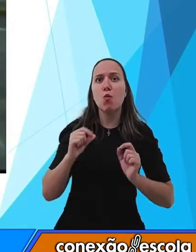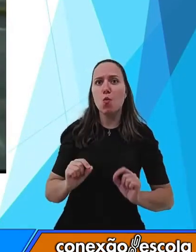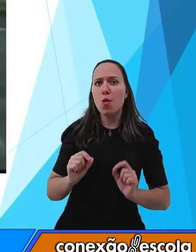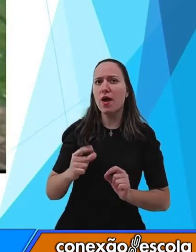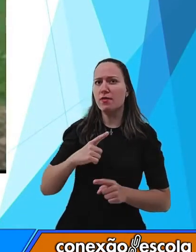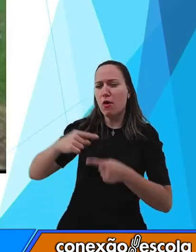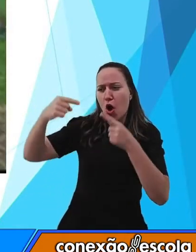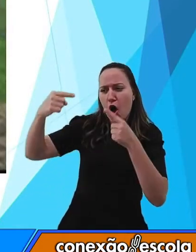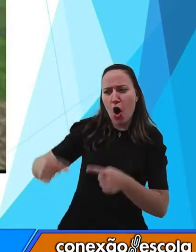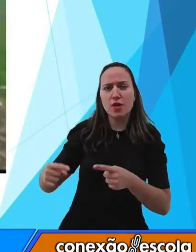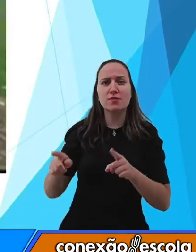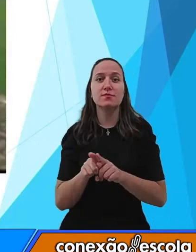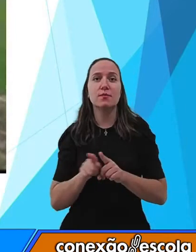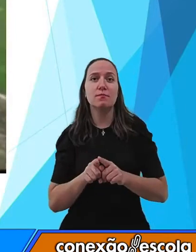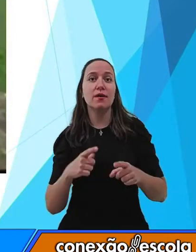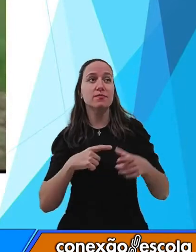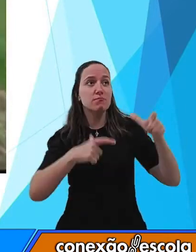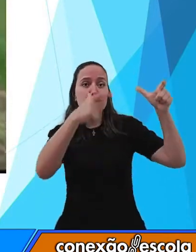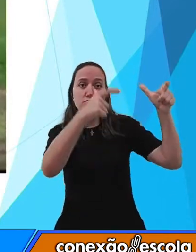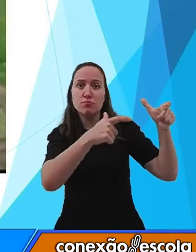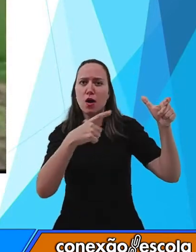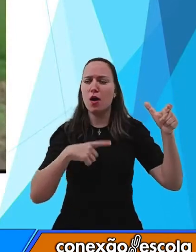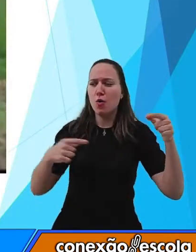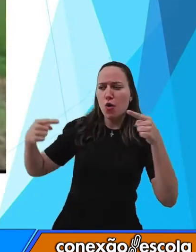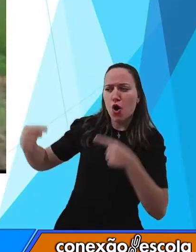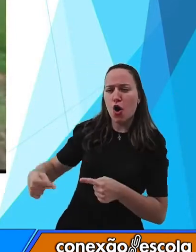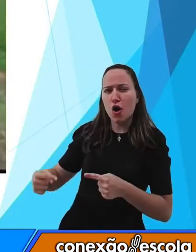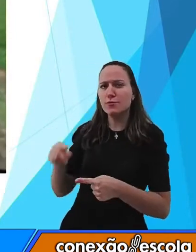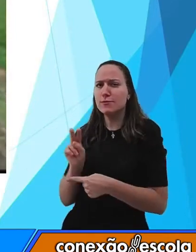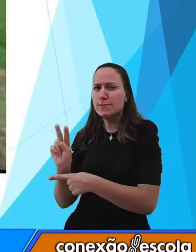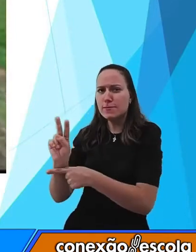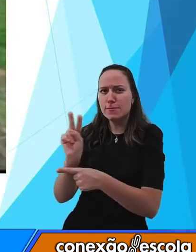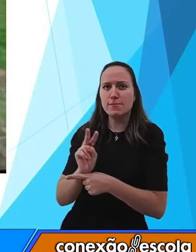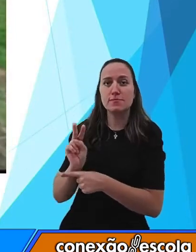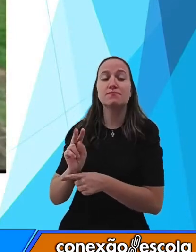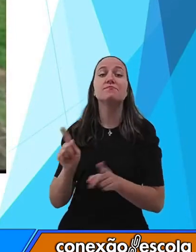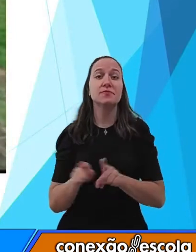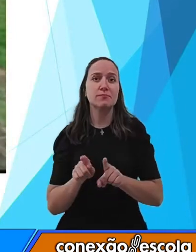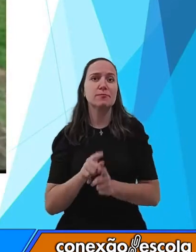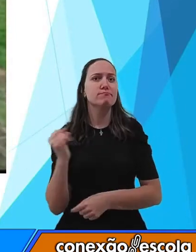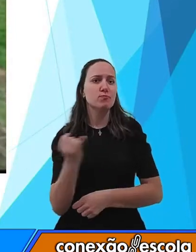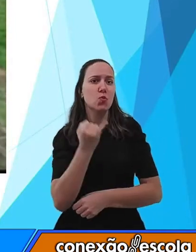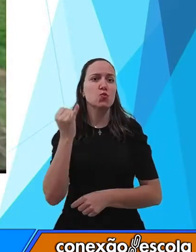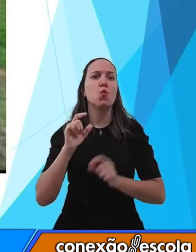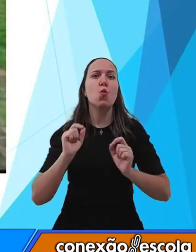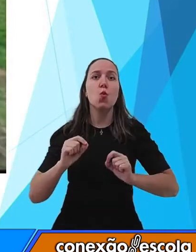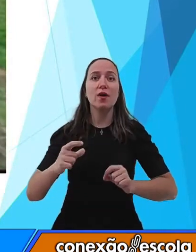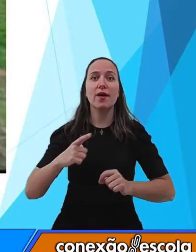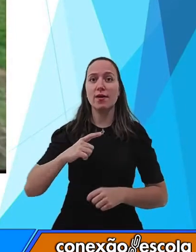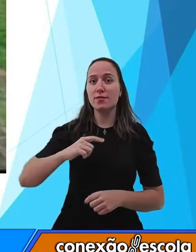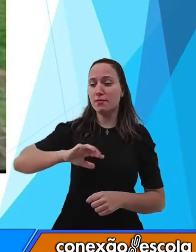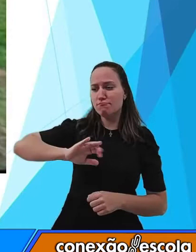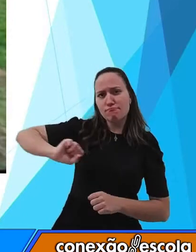cesta. Outro fundamento muito importante é o bloqueio no adversário.